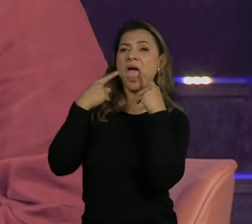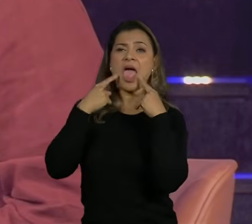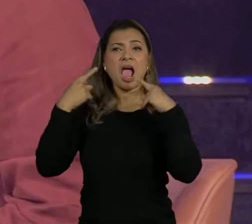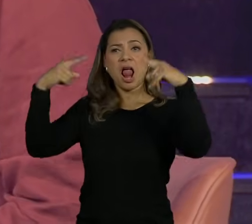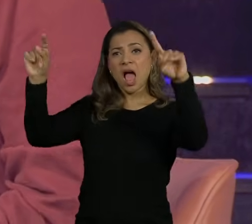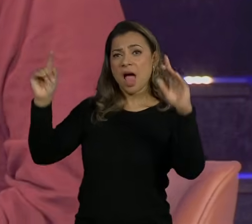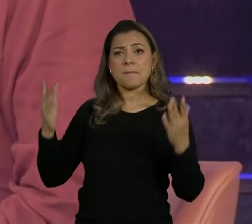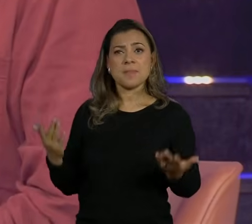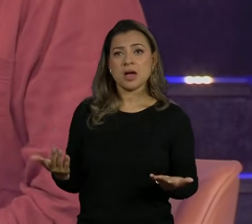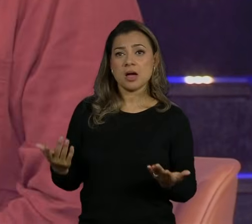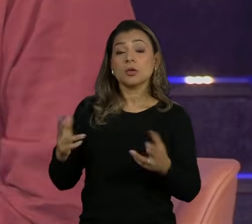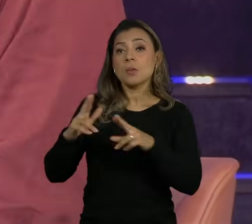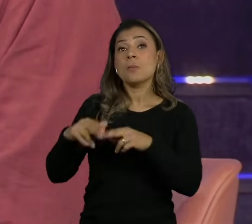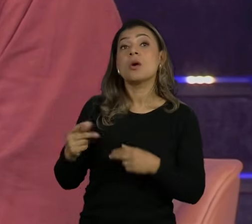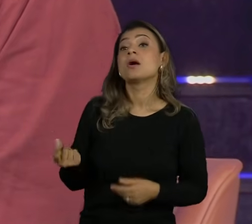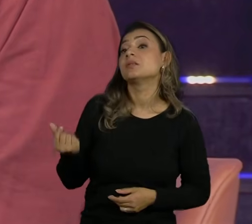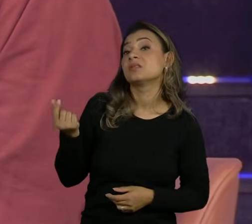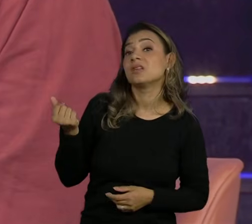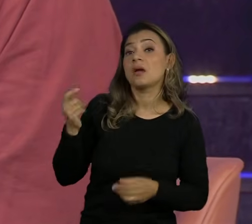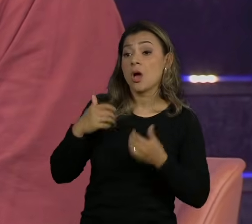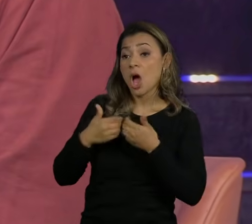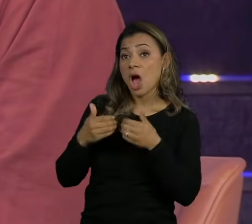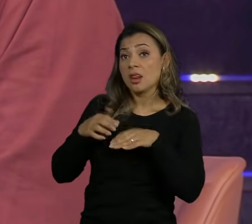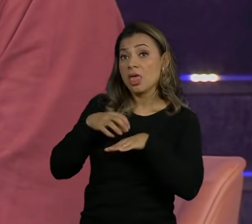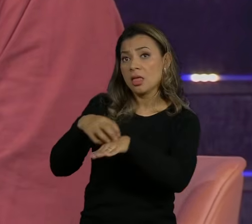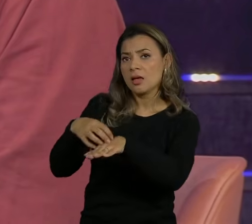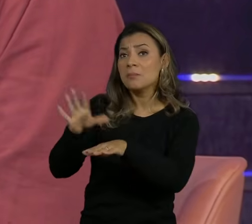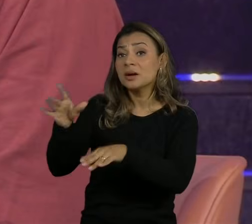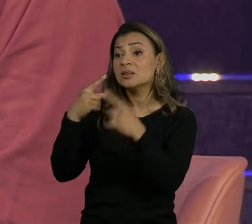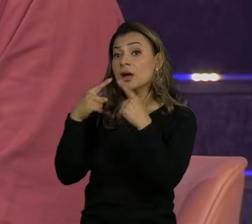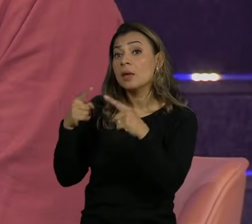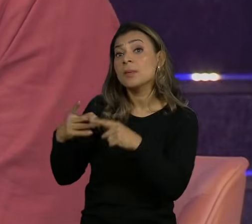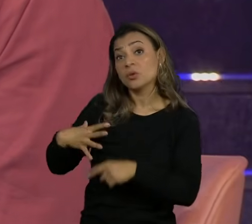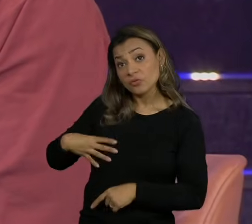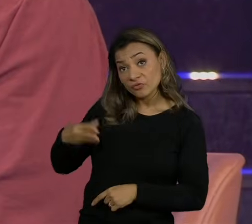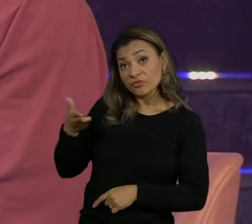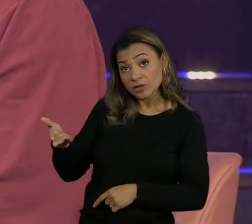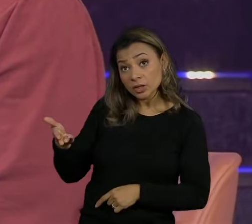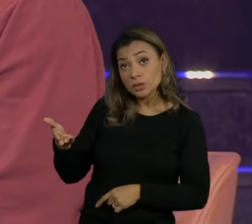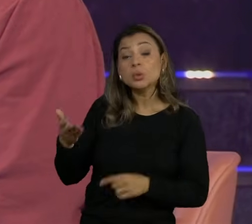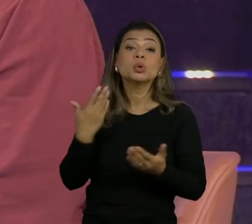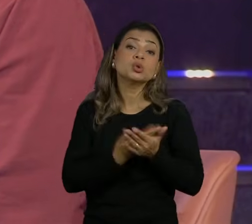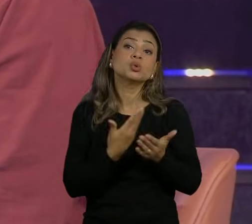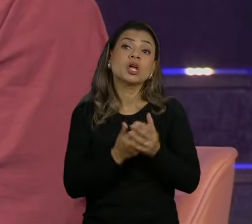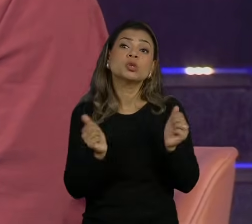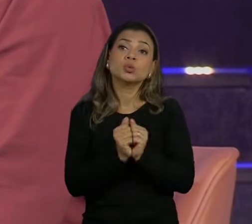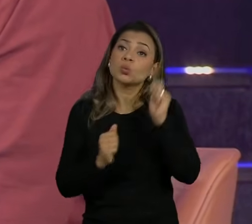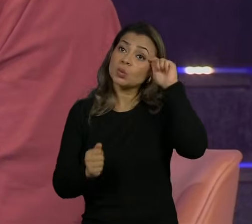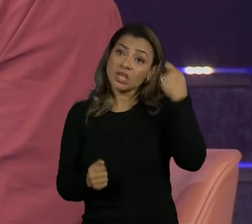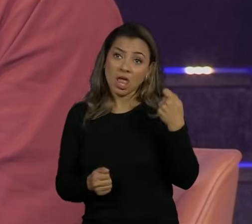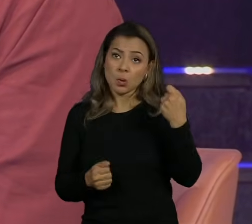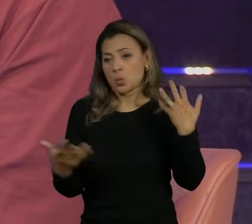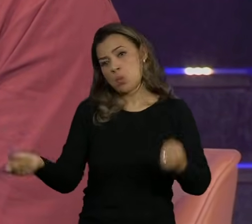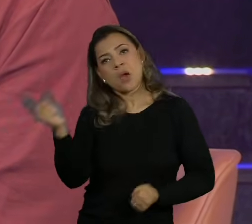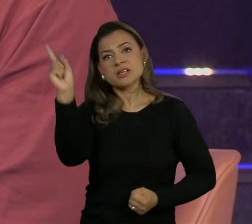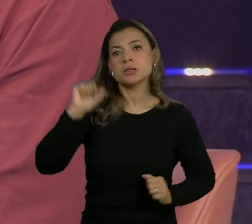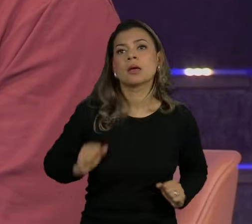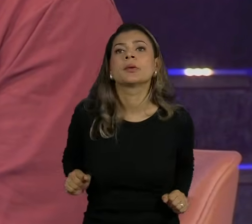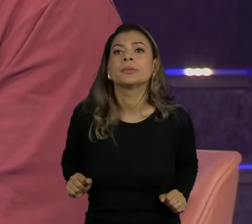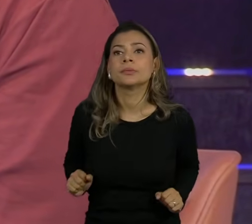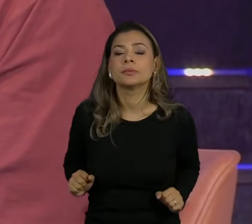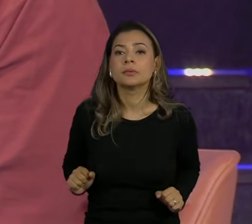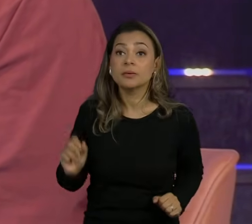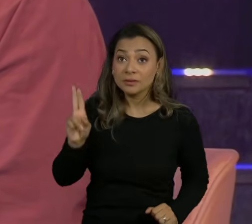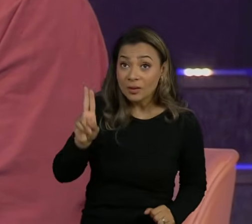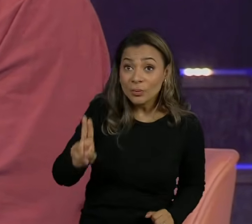corrupção. Da passagem. No fundo, ele estava reclamando de que o filho dele agora tem que estudar com o negro. E ele acha que o negro, numa